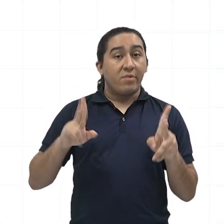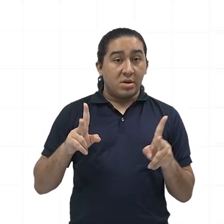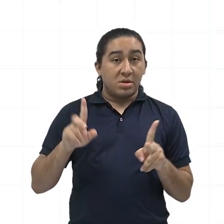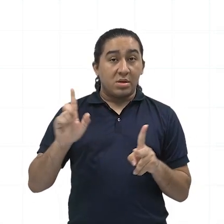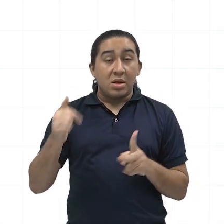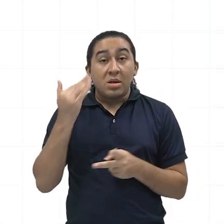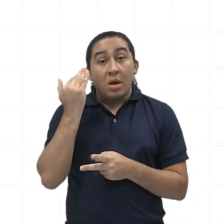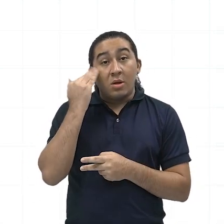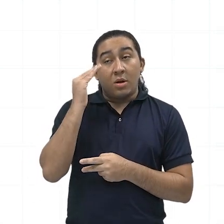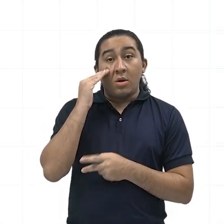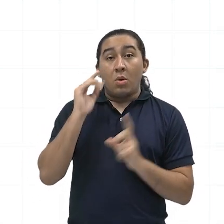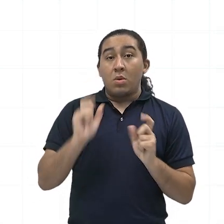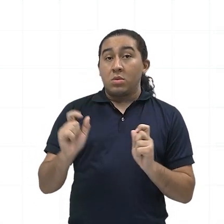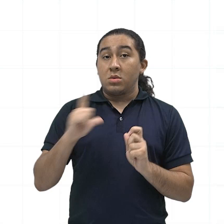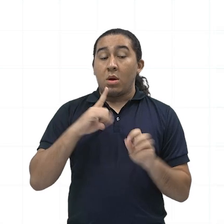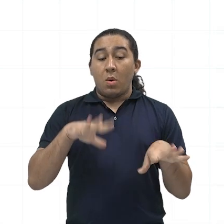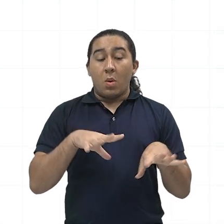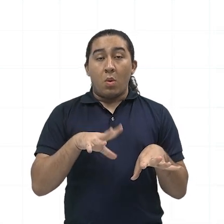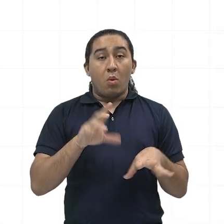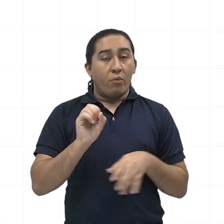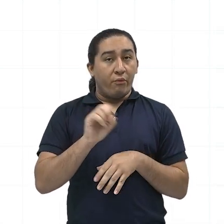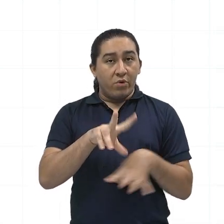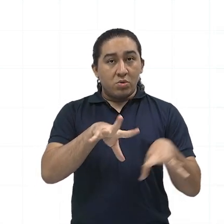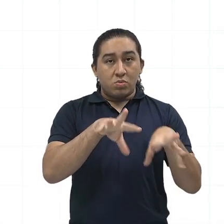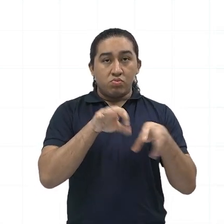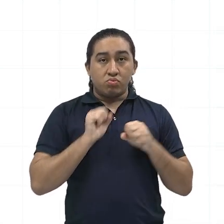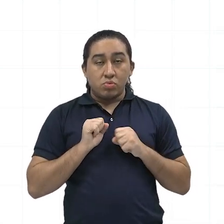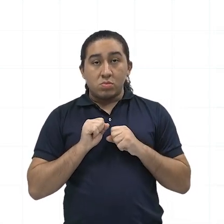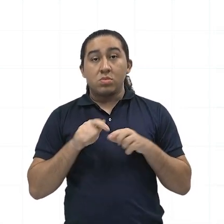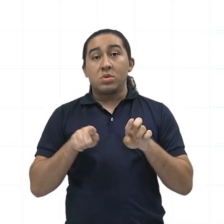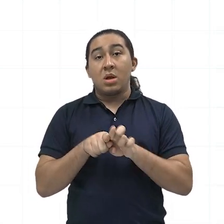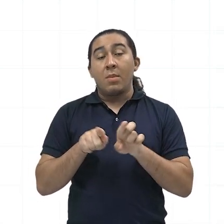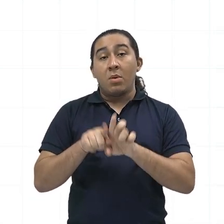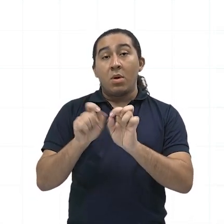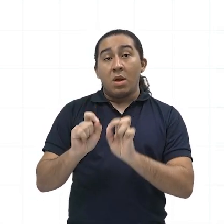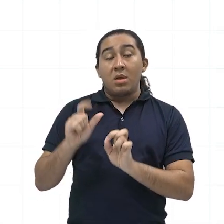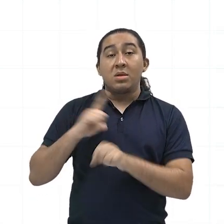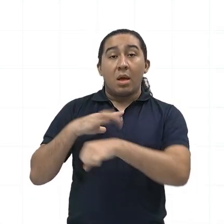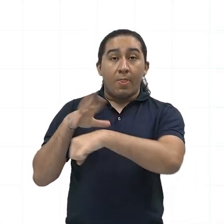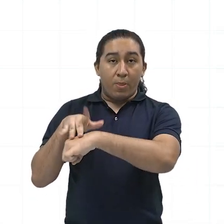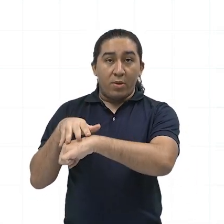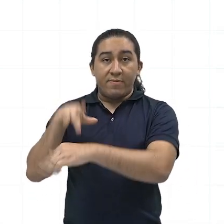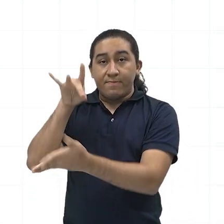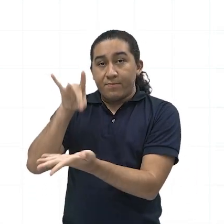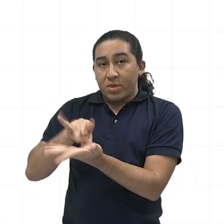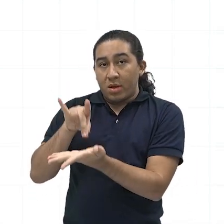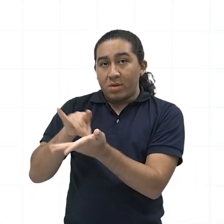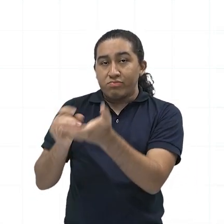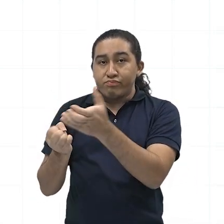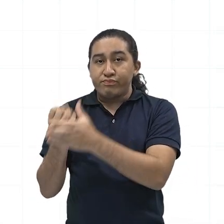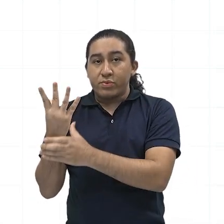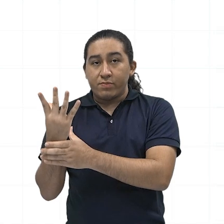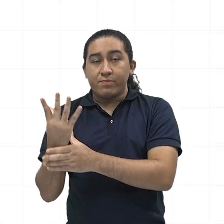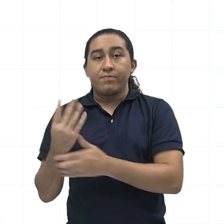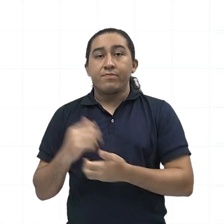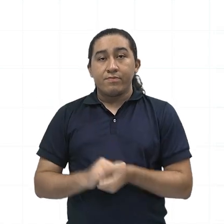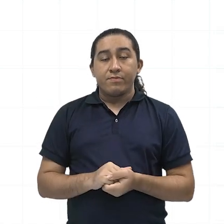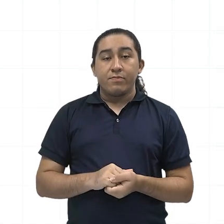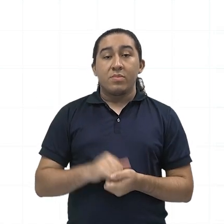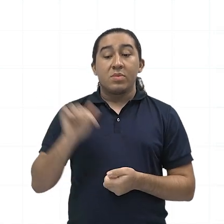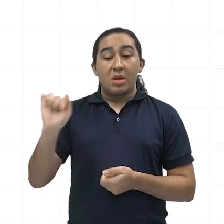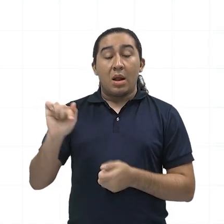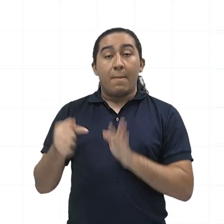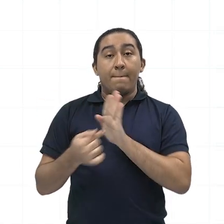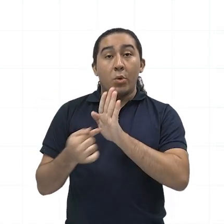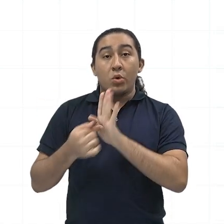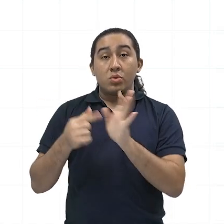discernimento de contaminação do vírus e a síndrome propriamente dita, onde ela vai ter